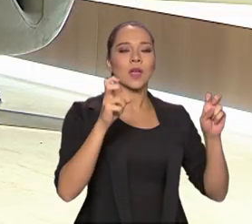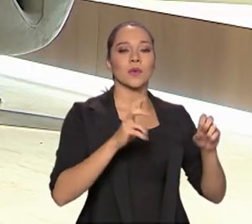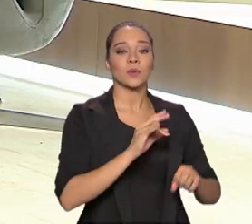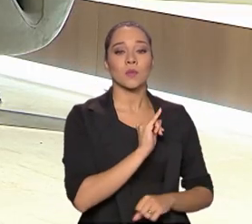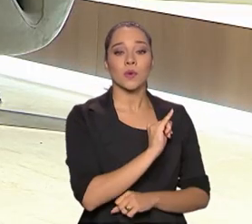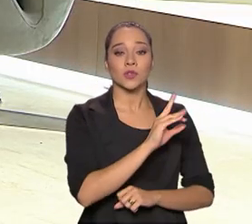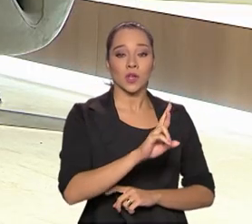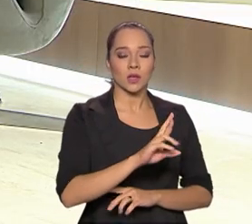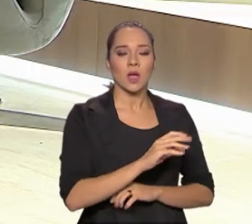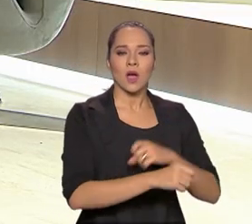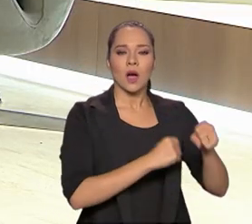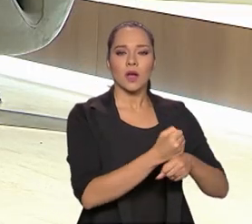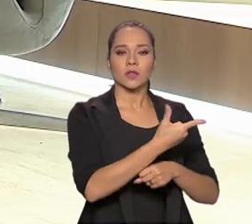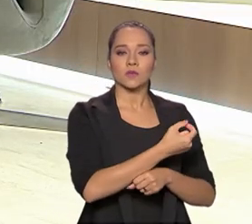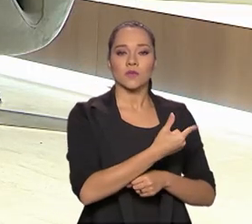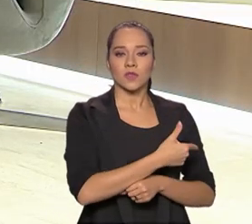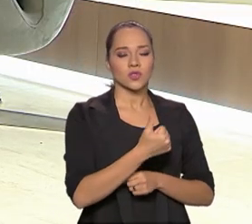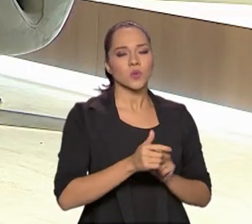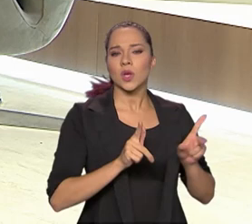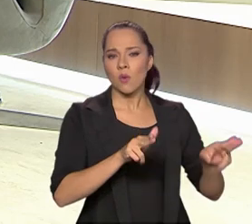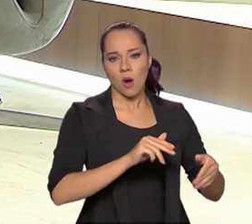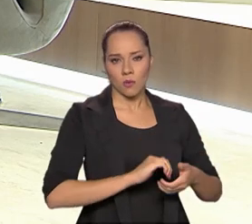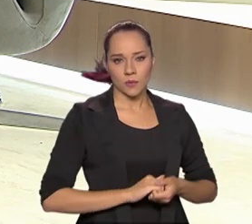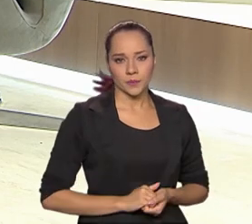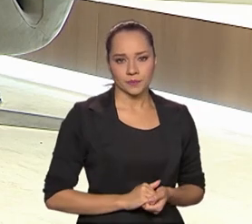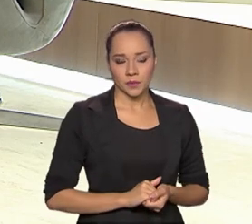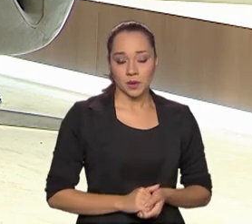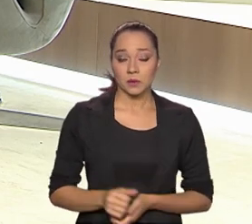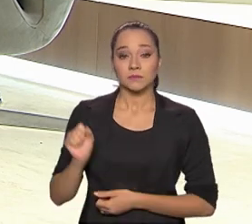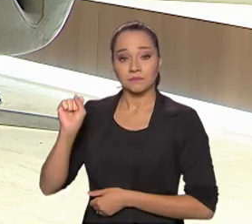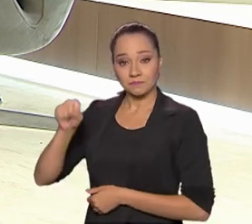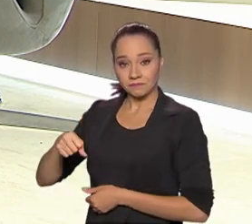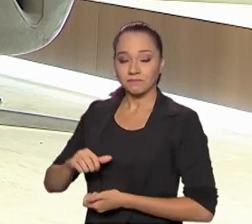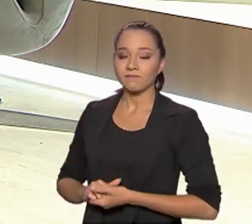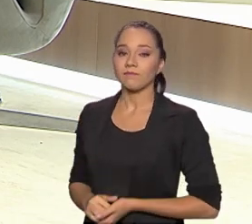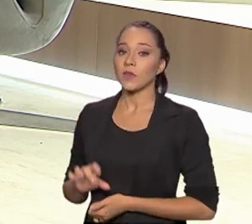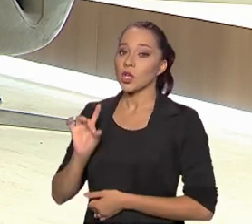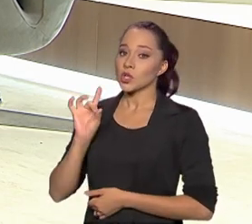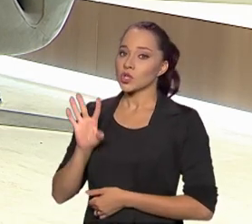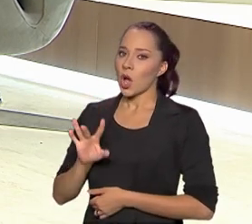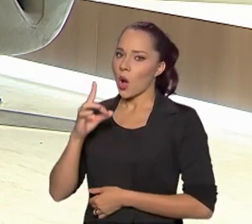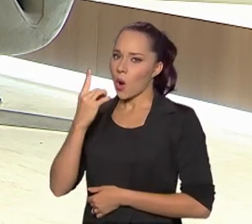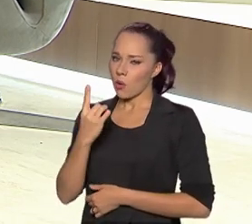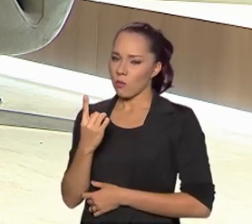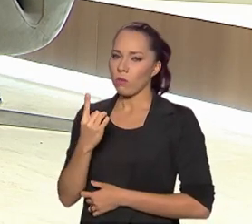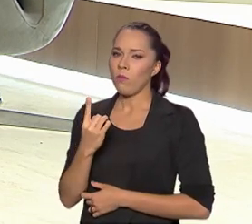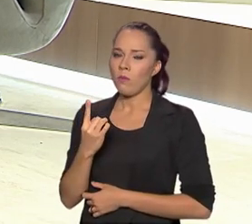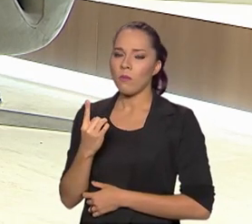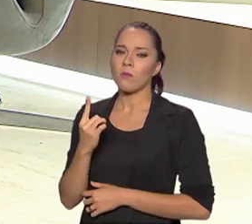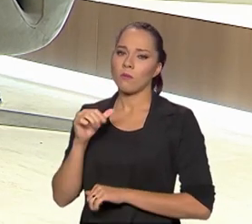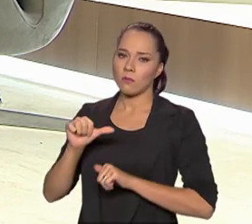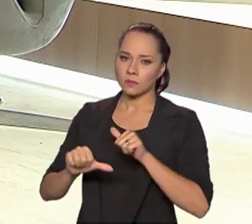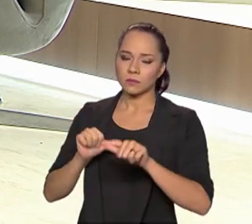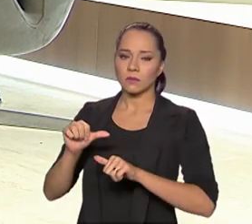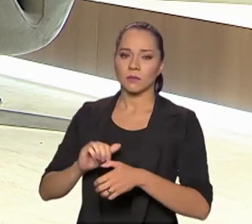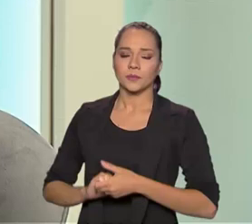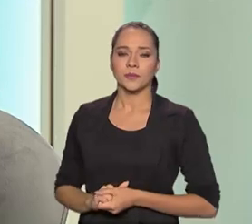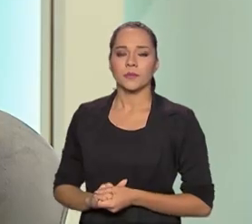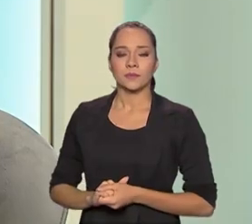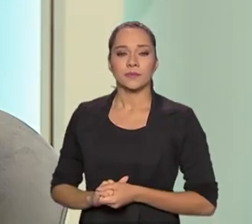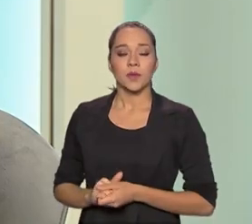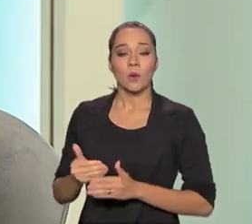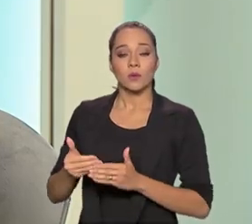em 2021 é o mesmo formato? Sim, apenas algumas alterações.